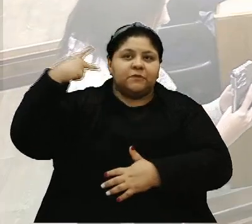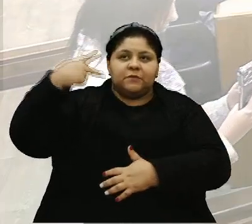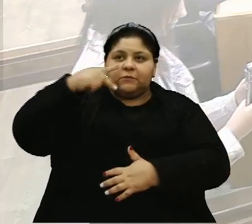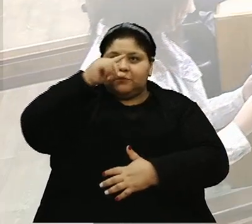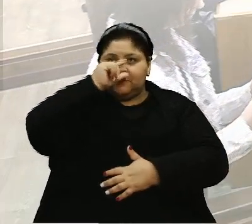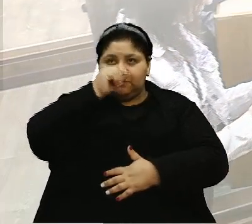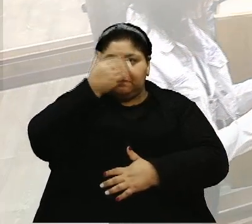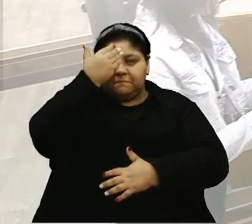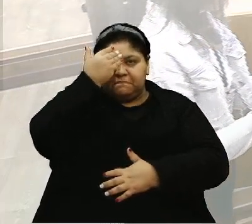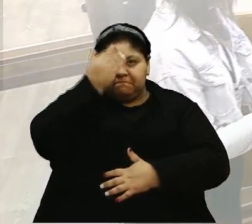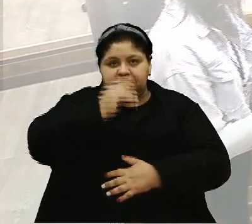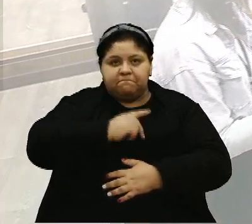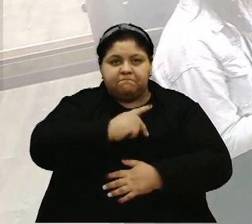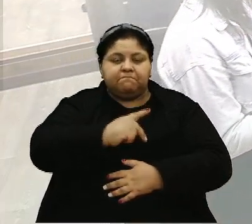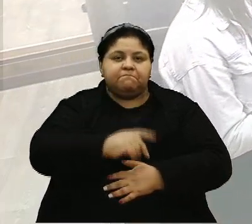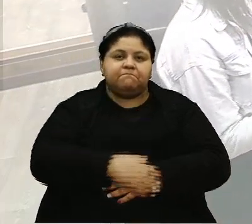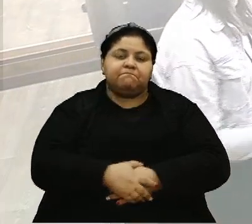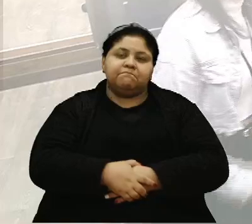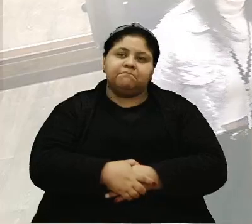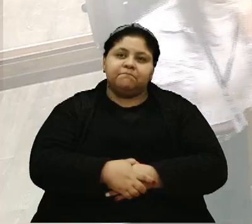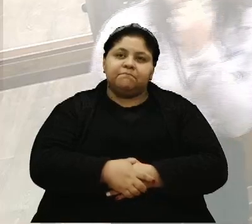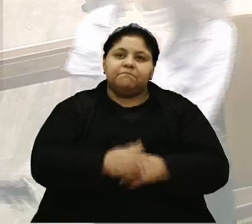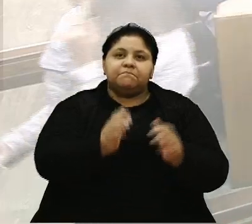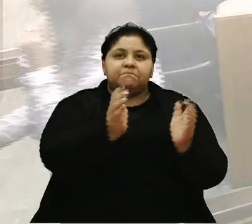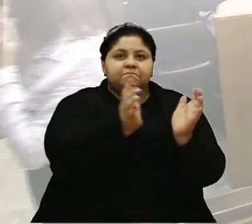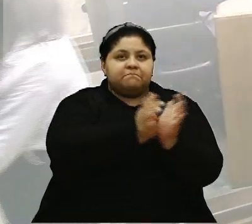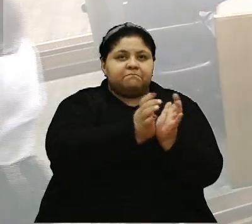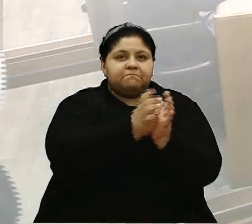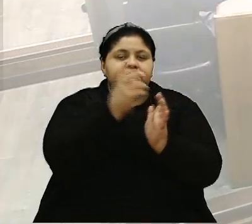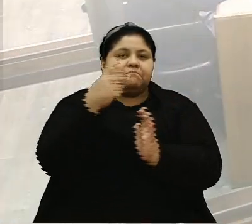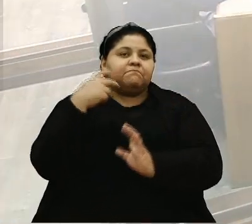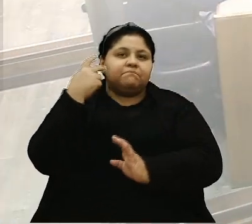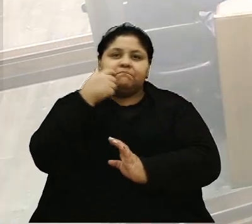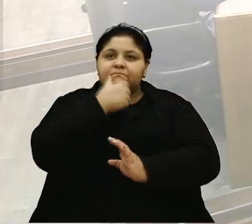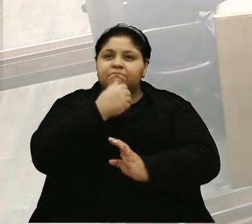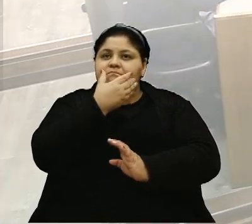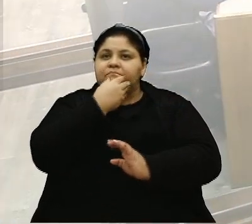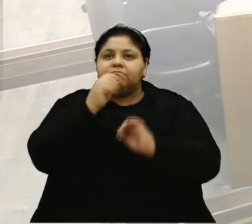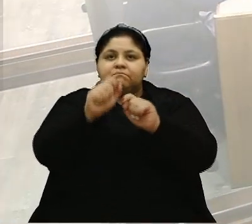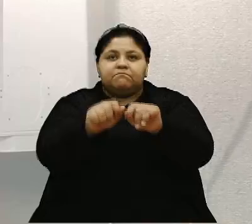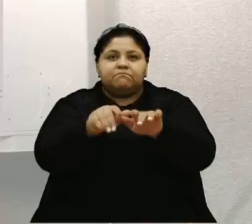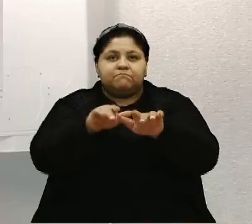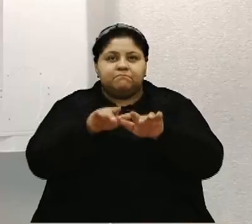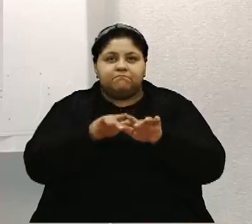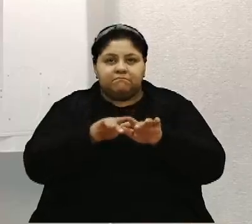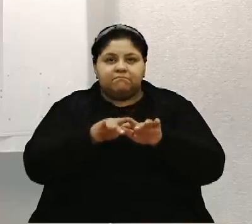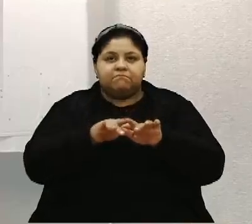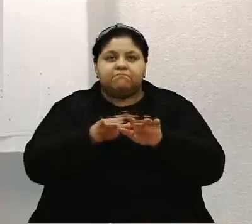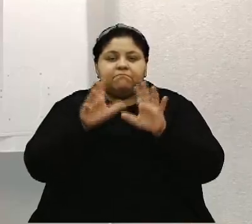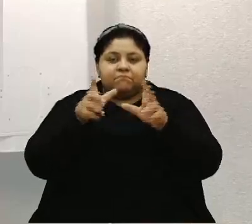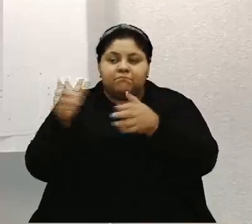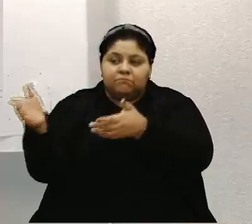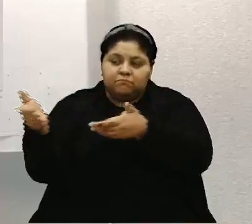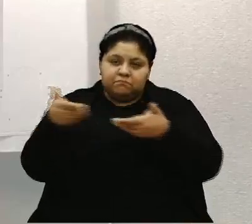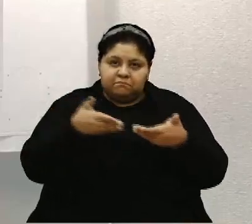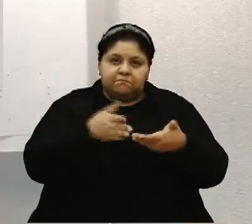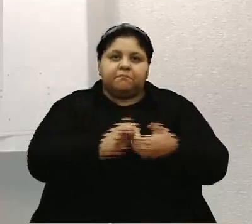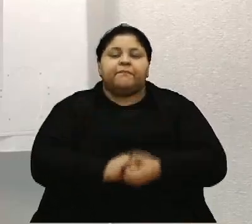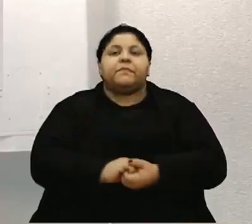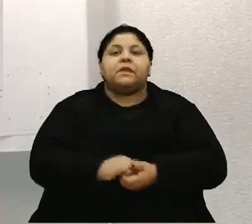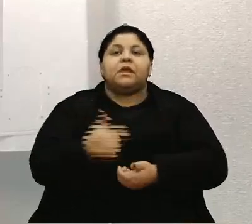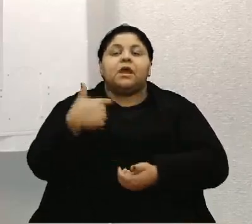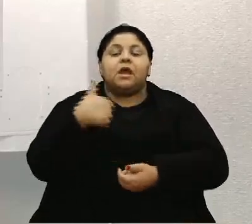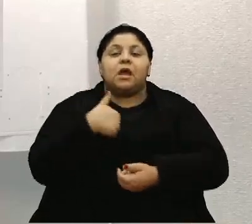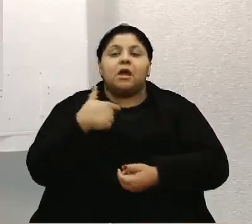Obrigado, senhor presidente, e nobres pares, plateia que nos assiste, sejam todos bem-vindos. Eu quero,